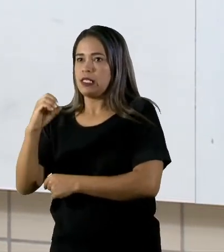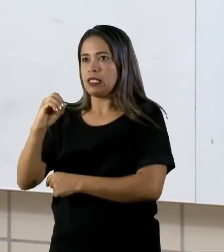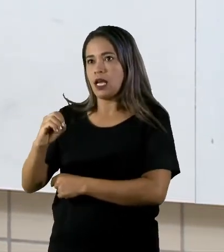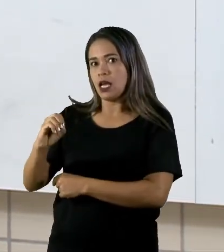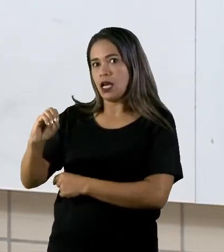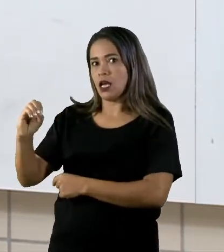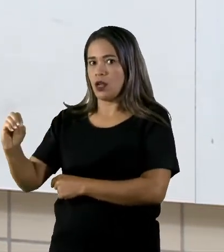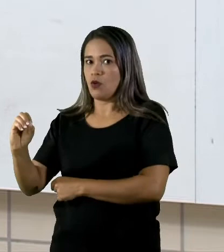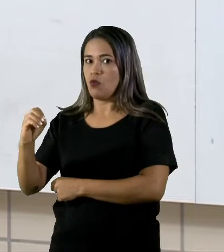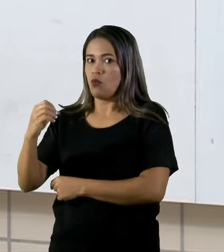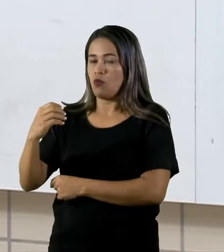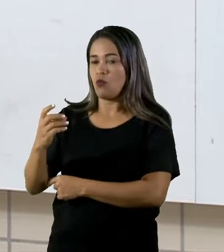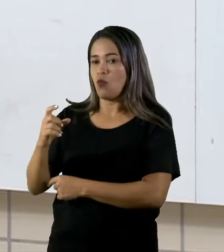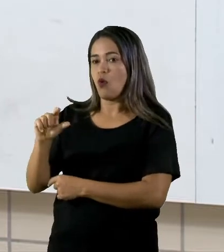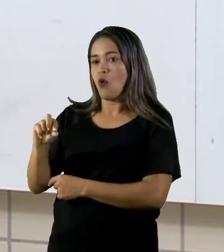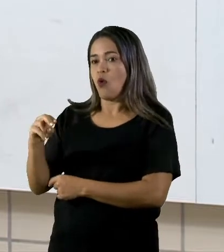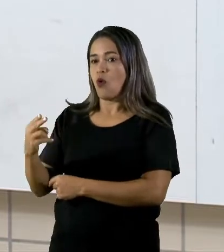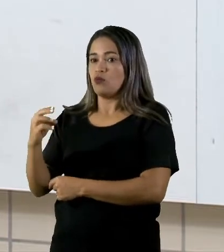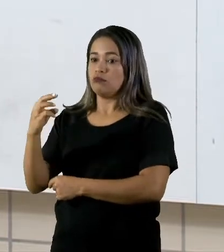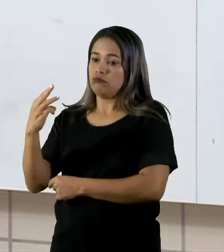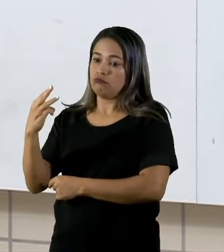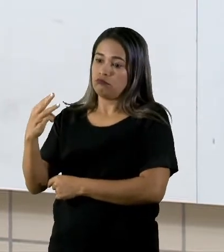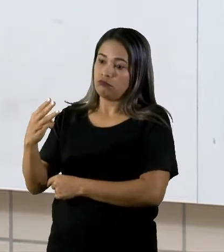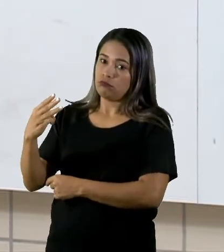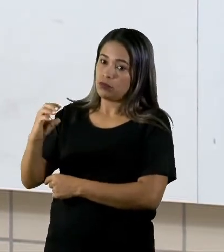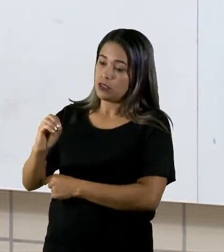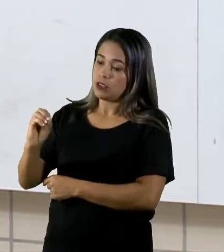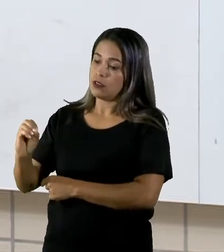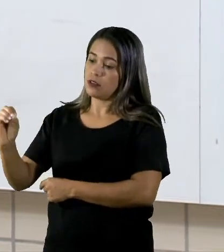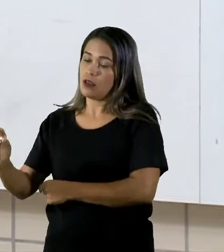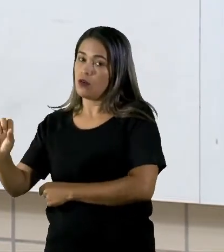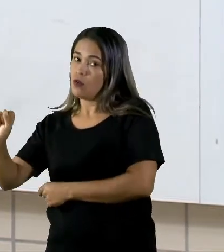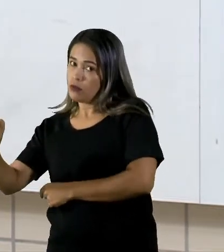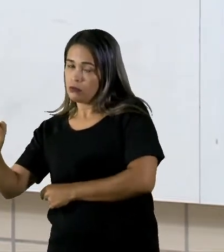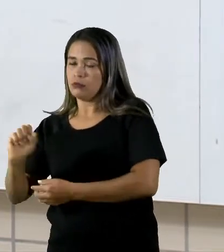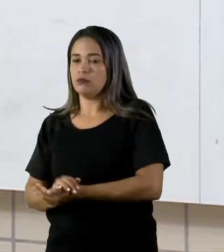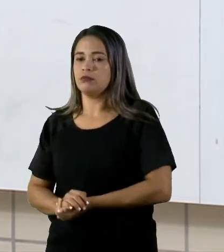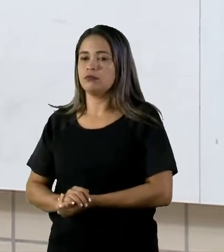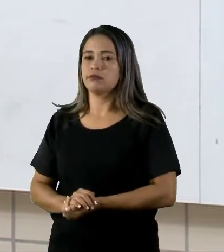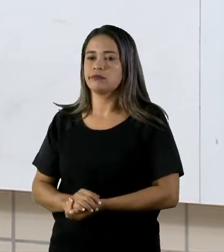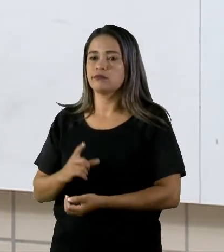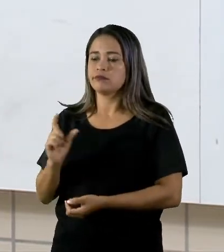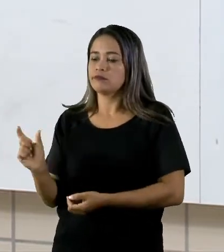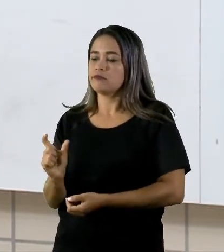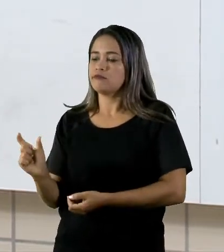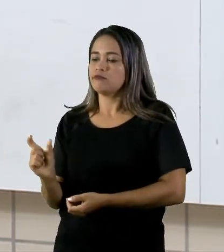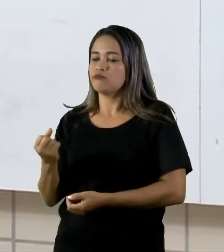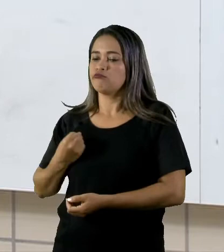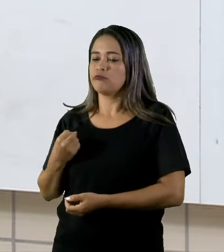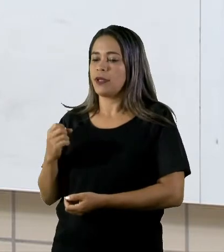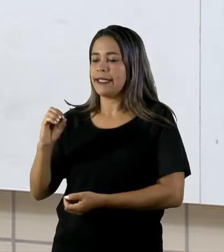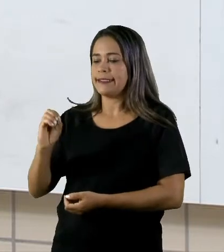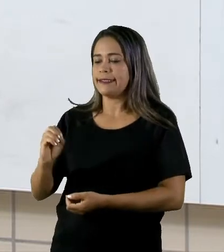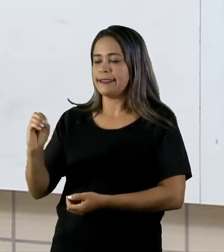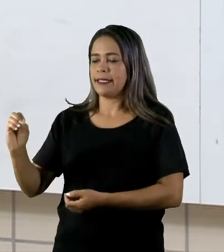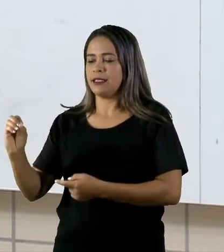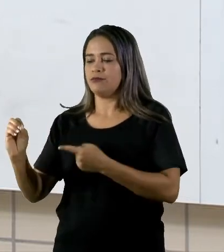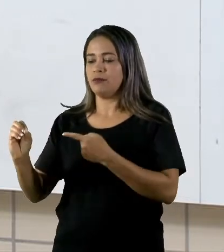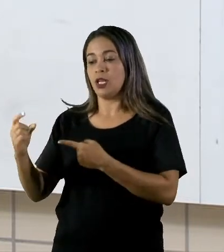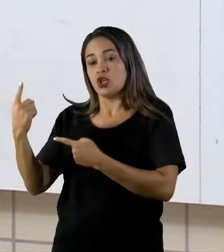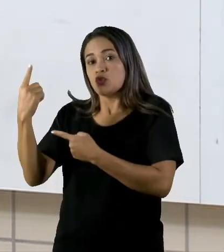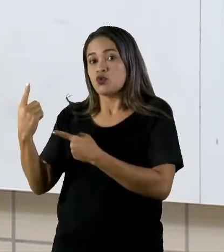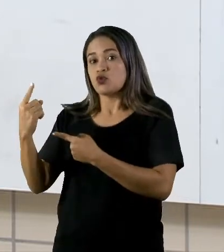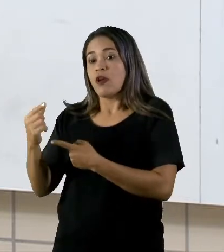3 zeros o 8. Nesse caso aqui, os dois últimos algarismos não são 0. Nós temos